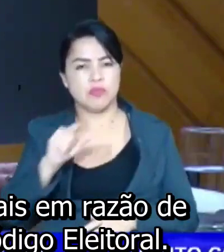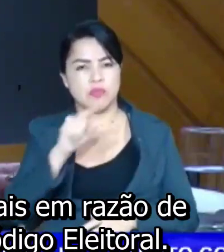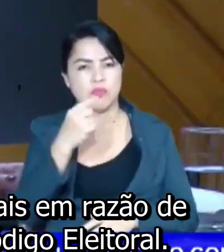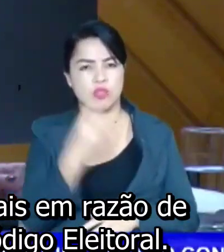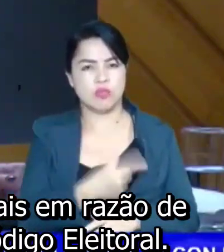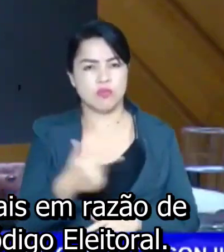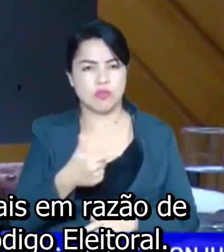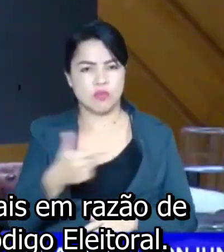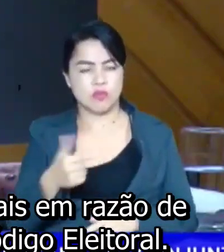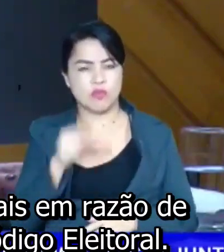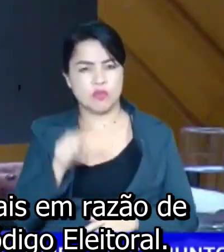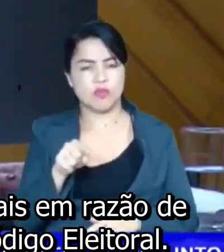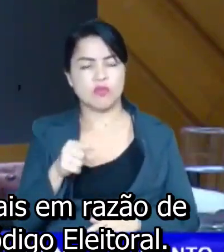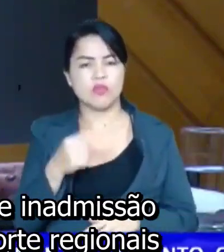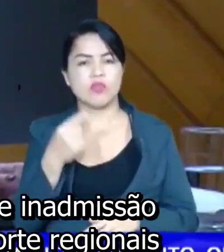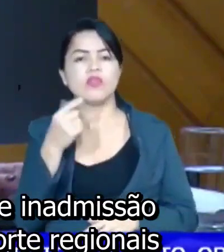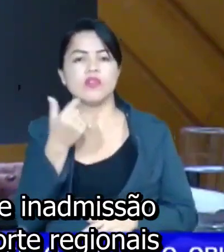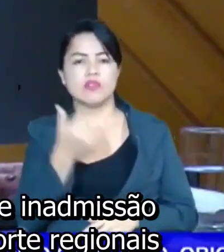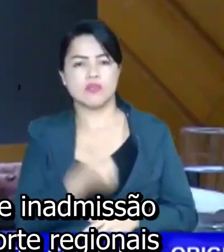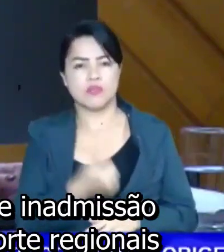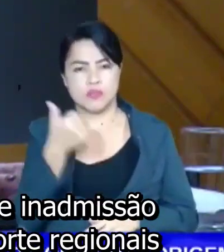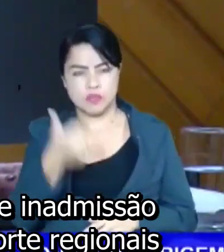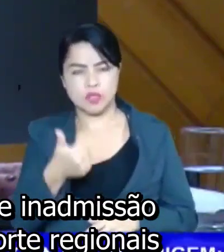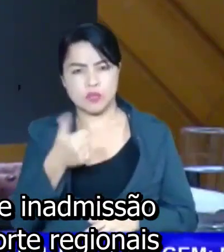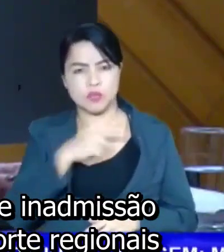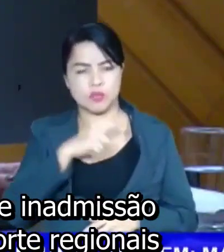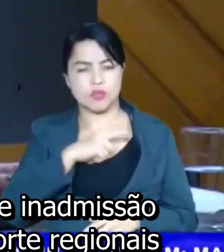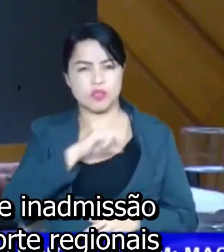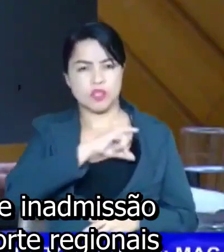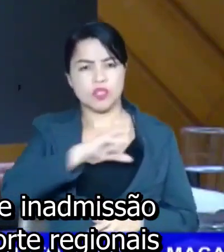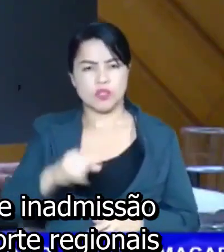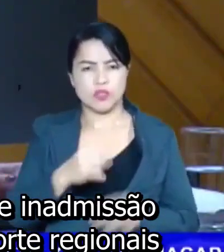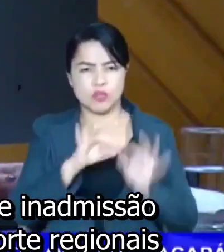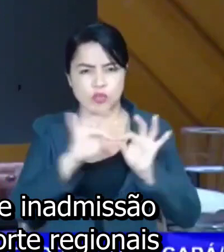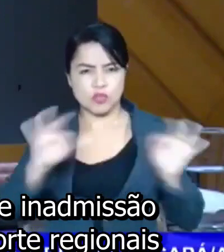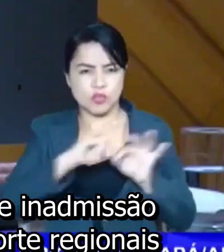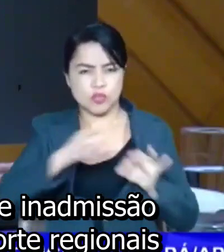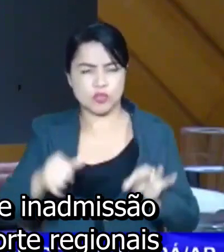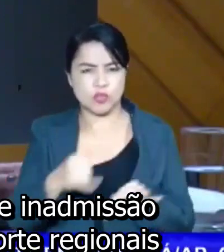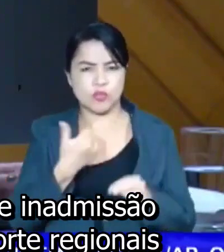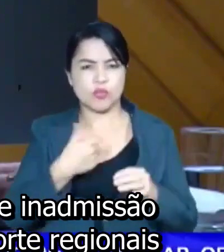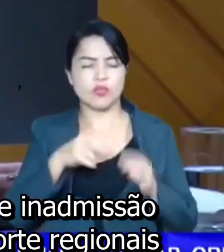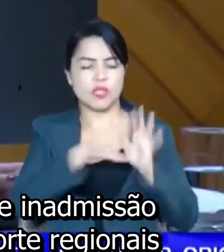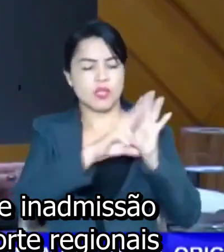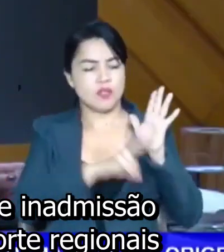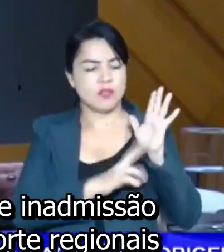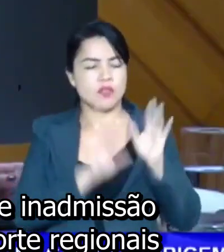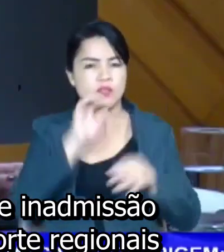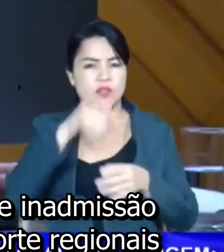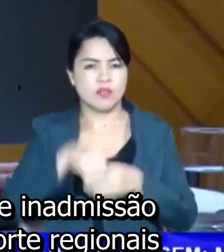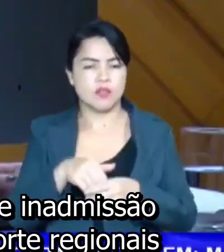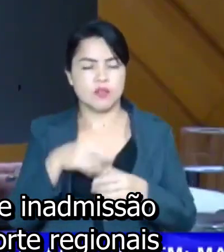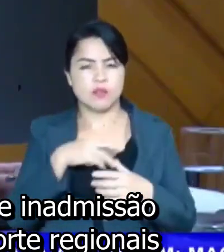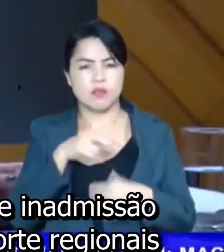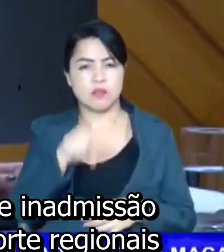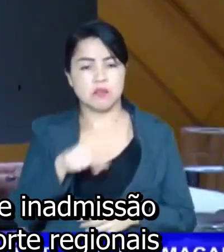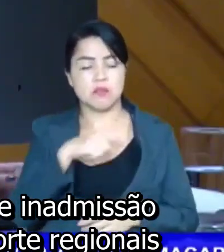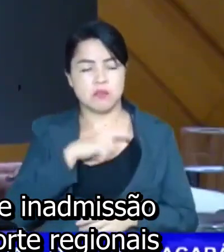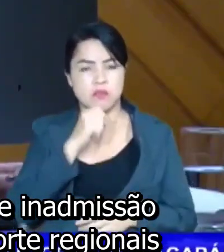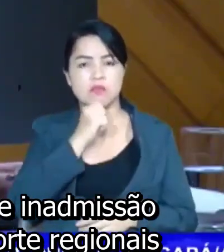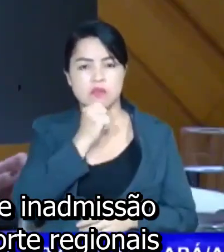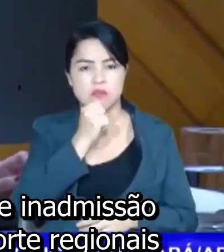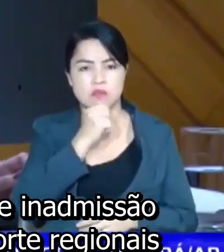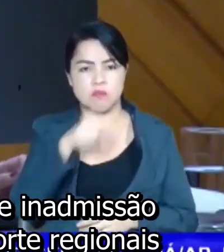1, a linha J do Código Eleitoral. Destacou inúmeros entendimentos do TSE no sentido de inadmissão de ação rescisória em face